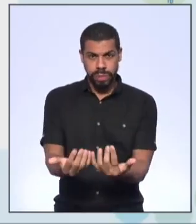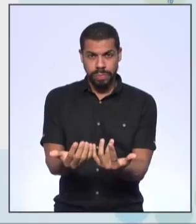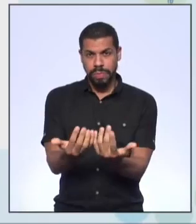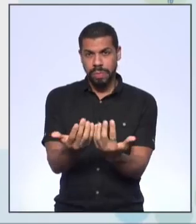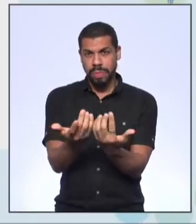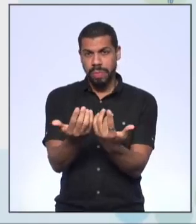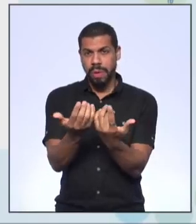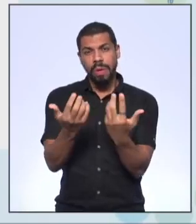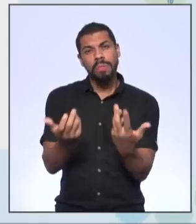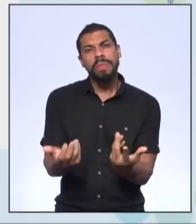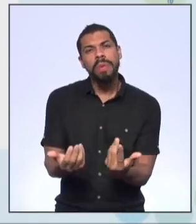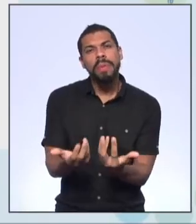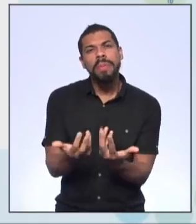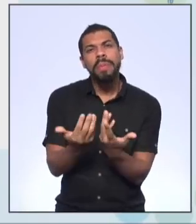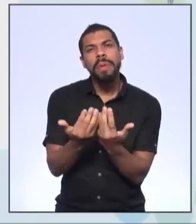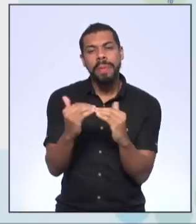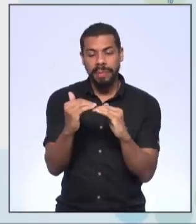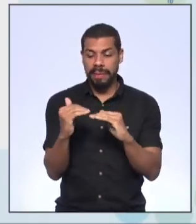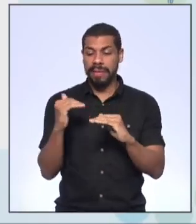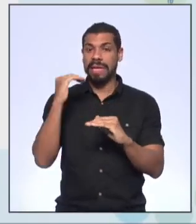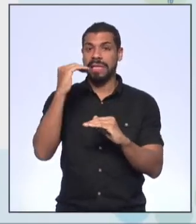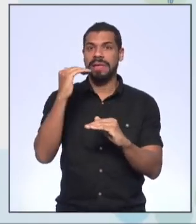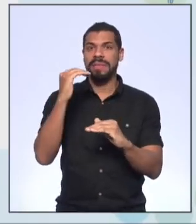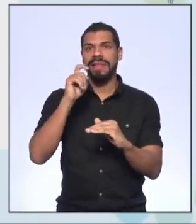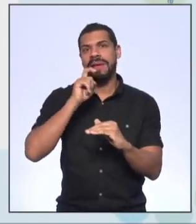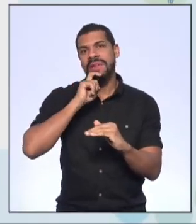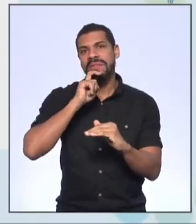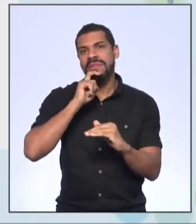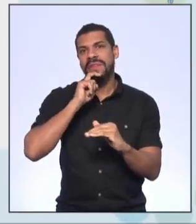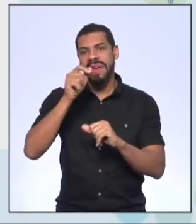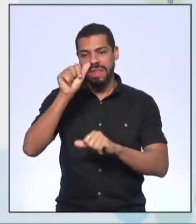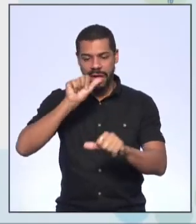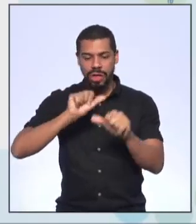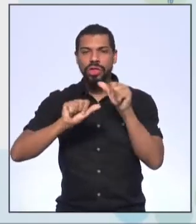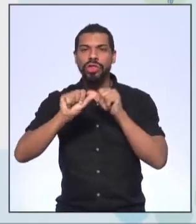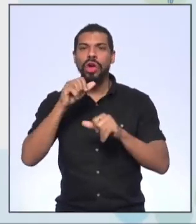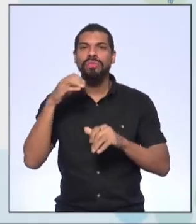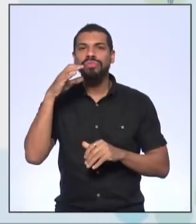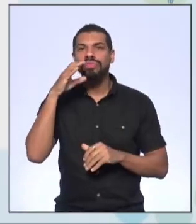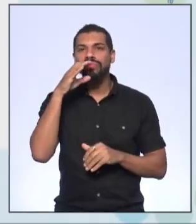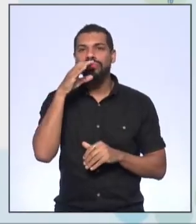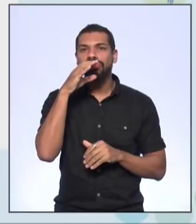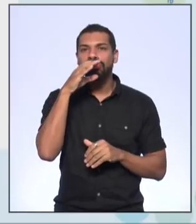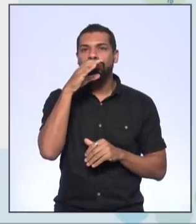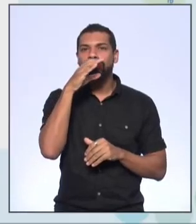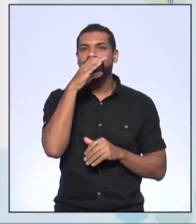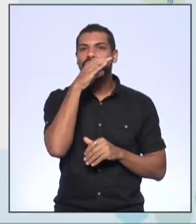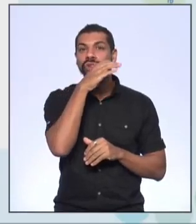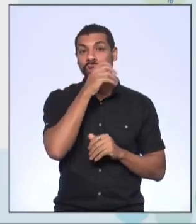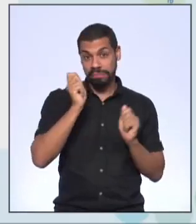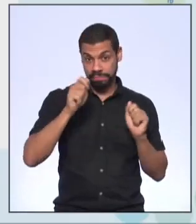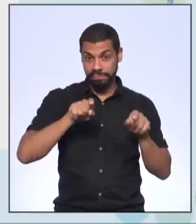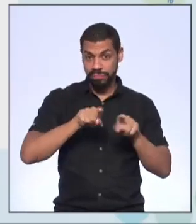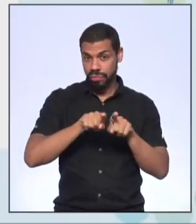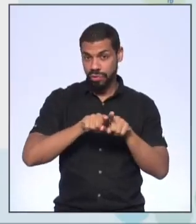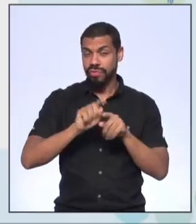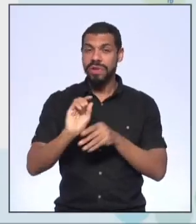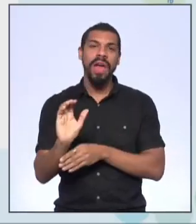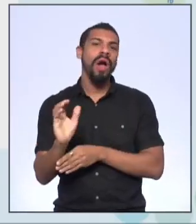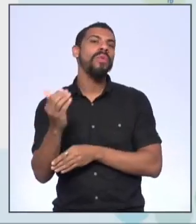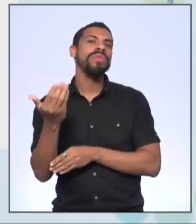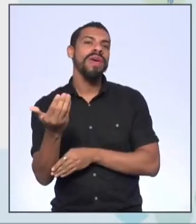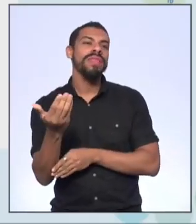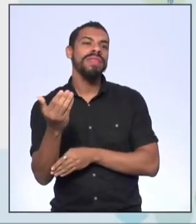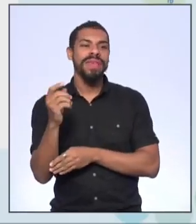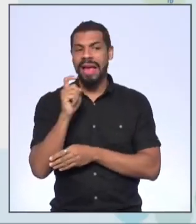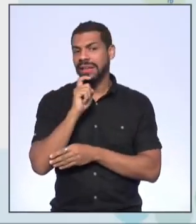cima, estaria mais frio, né? Com a temperatura menor, vai ter troca de calor aí, né? Entre a água mais fria e a parte... E aí o que aconteceu? Ela vai esfriar